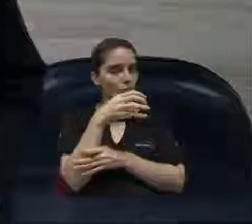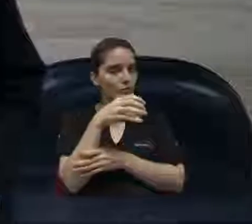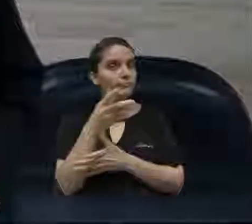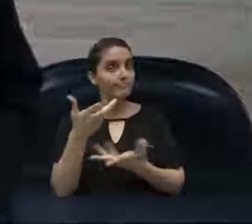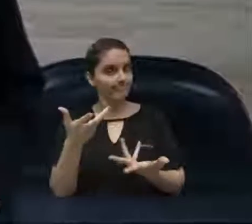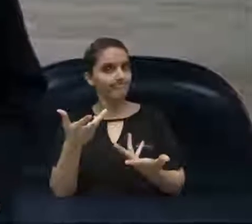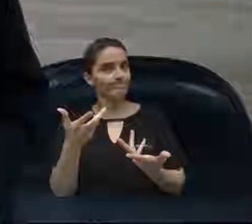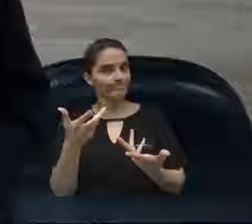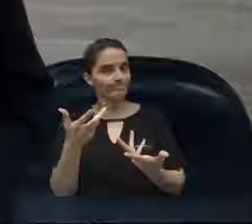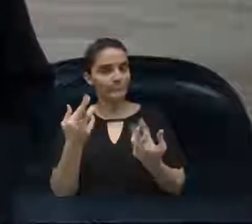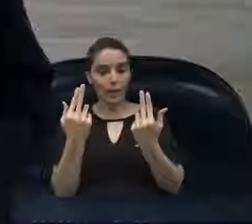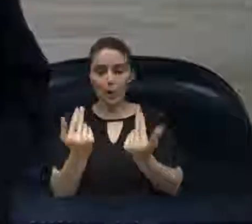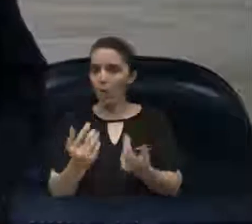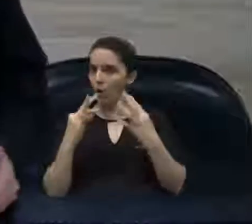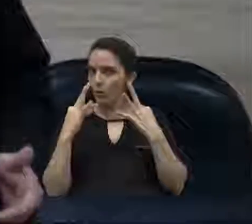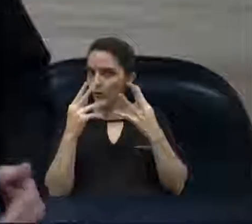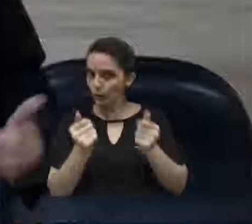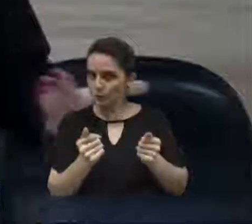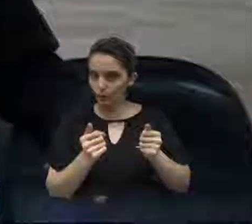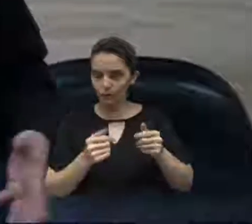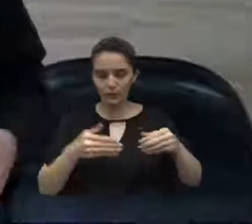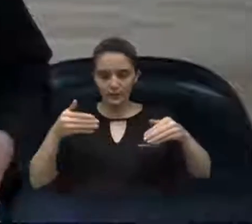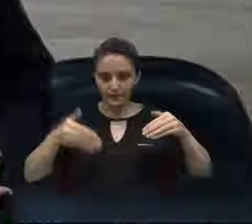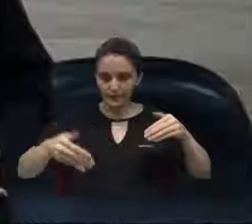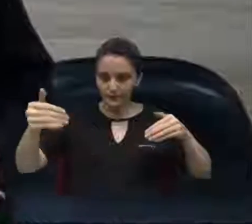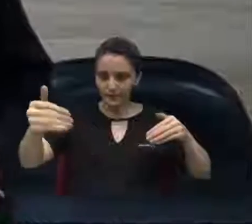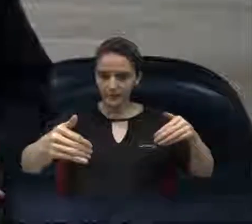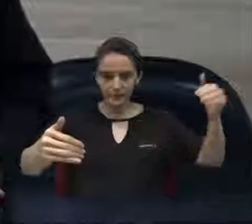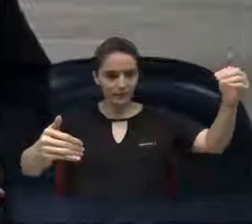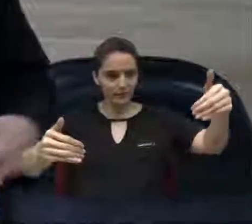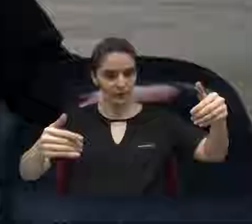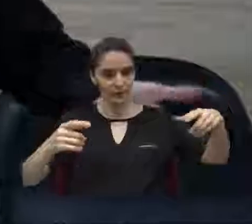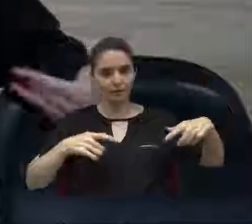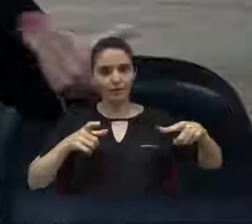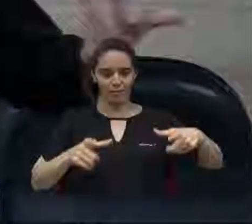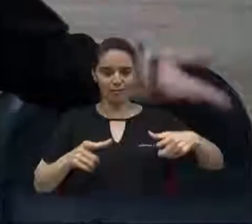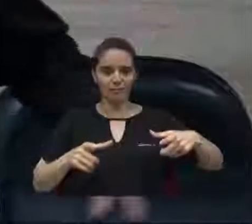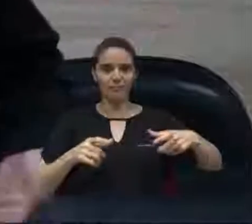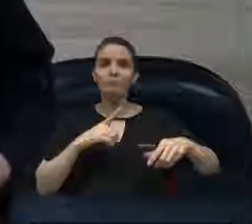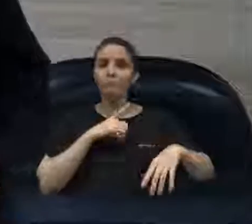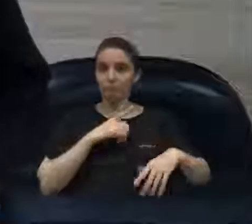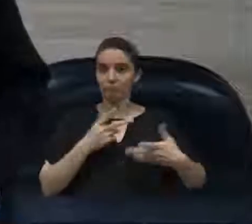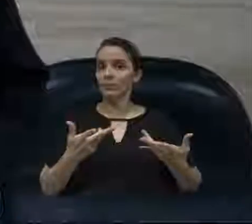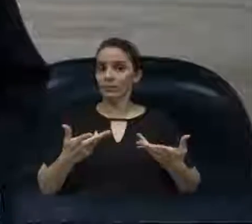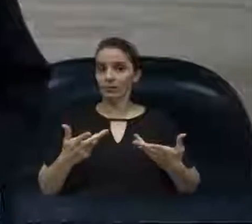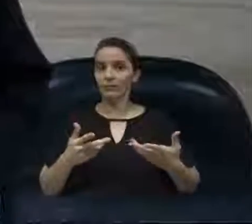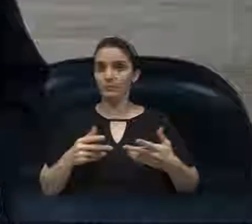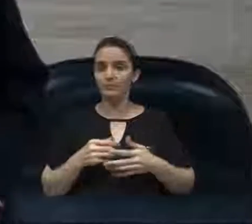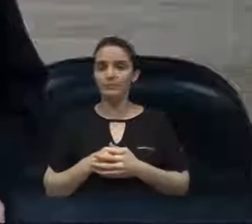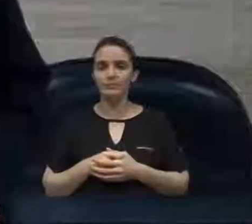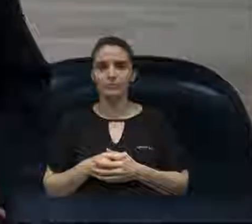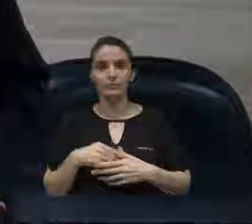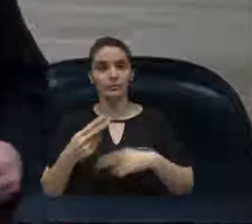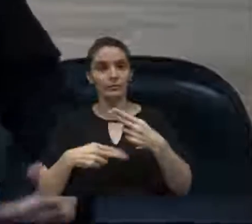as entradas da cidade o são. É um processo que essa casa, com certeza, deve